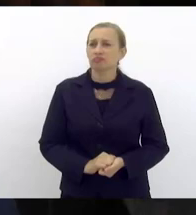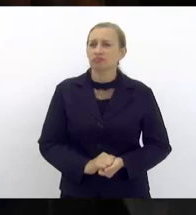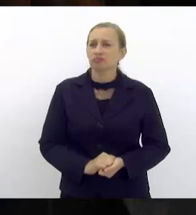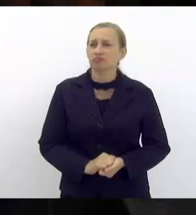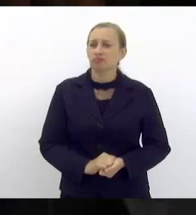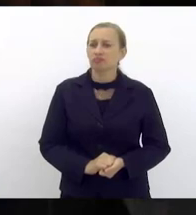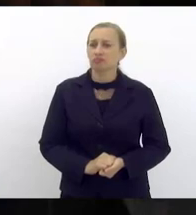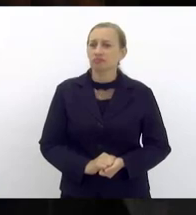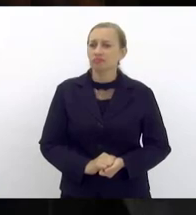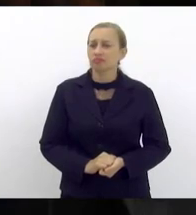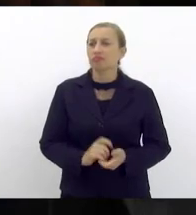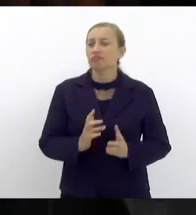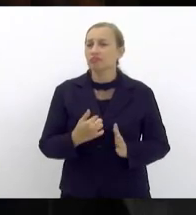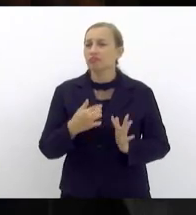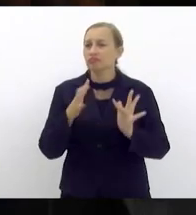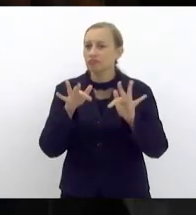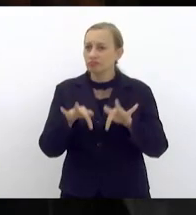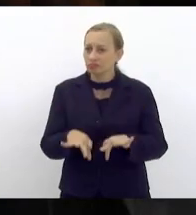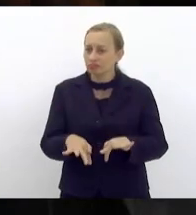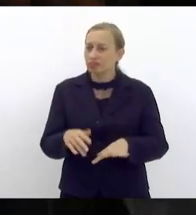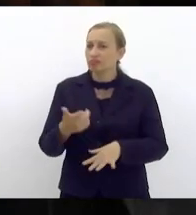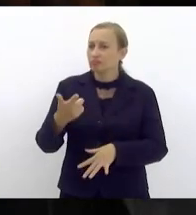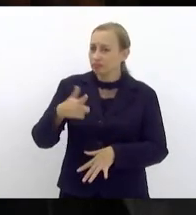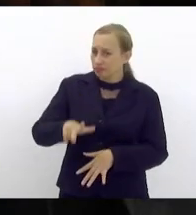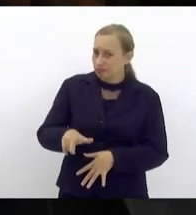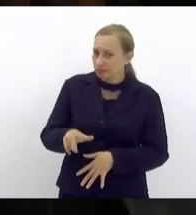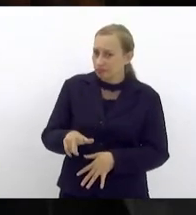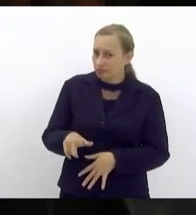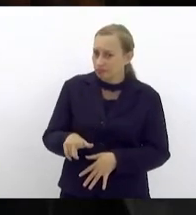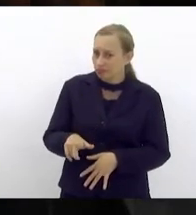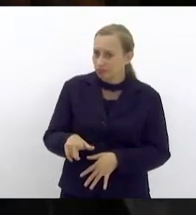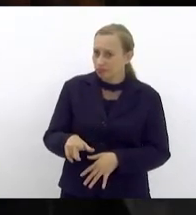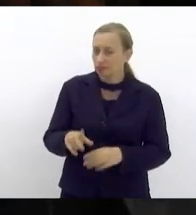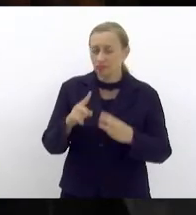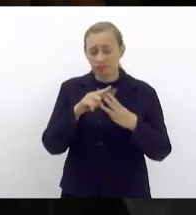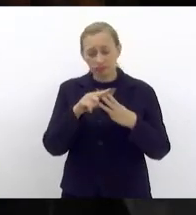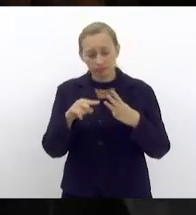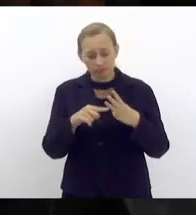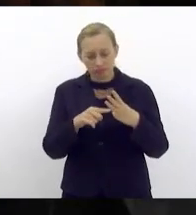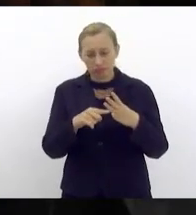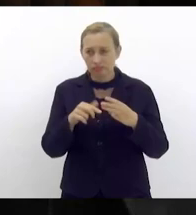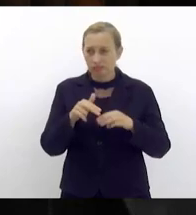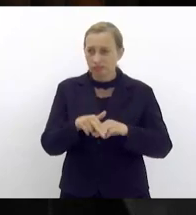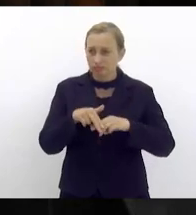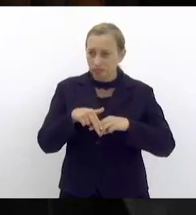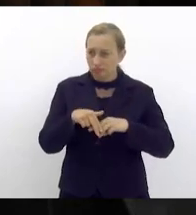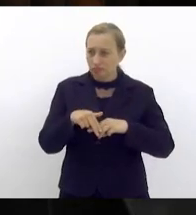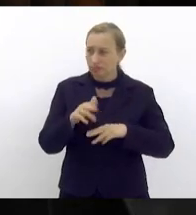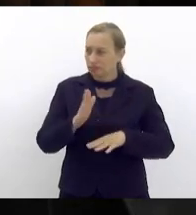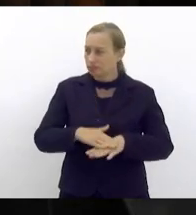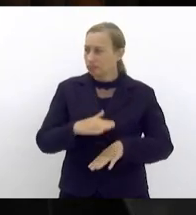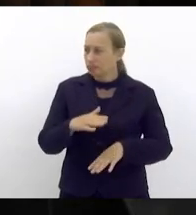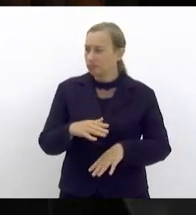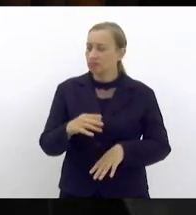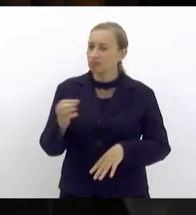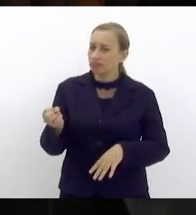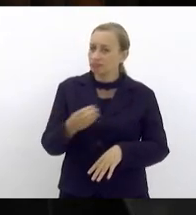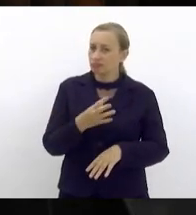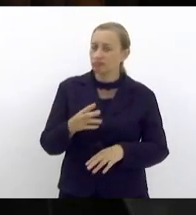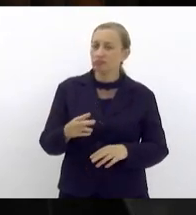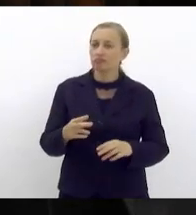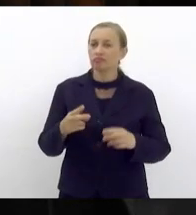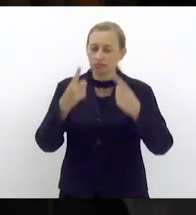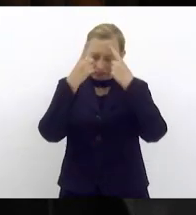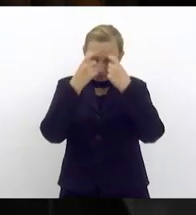eu concluo repetindo nos três casos mais recentes que a gente teve de violência nas escolas